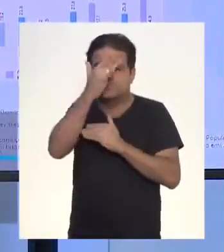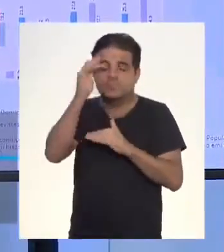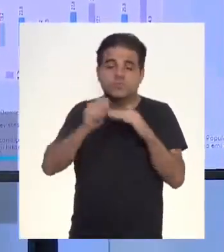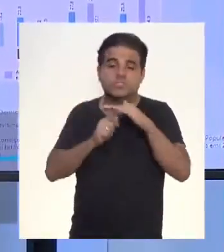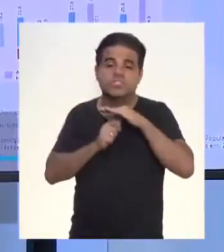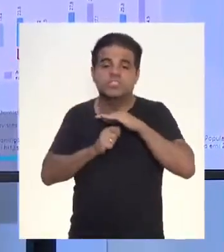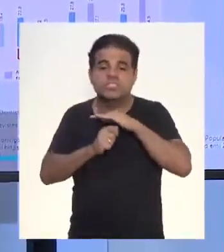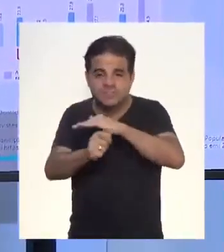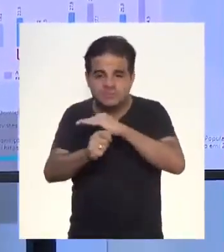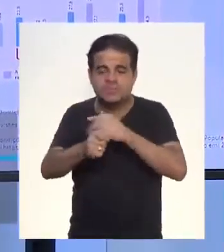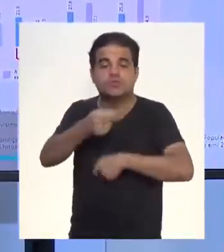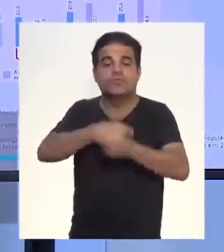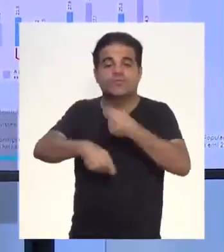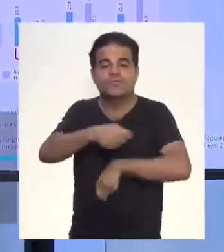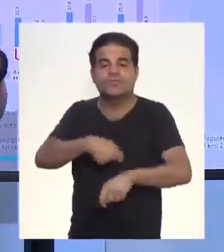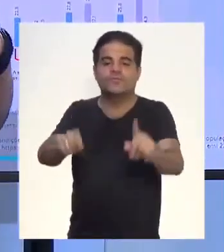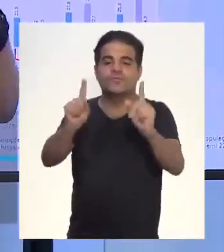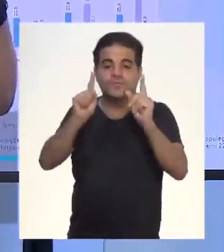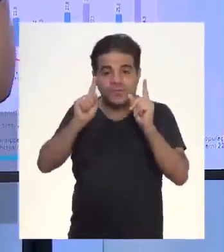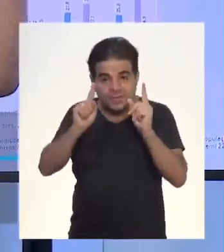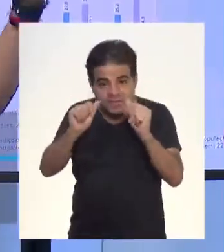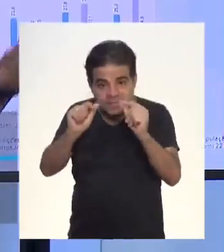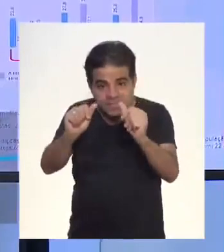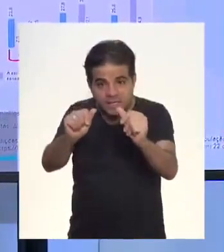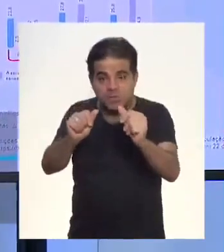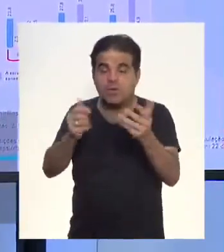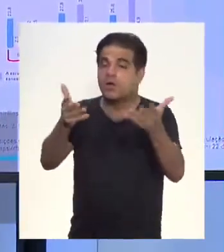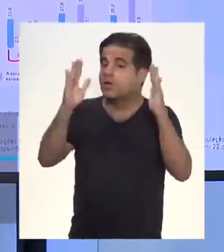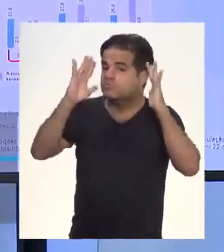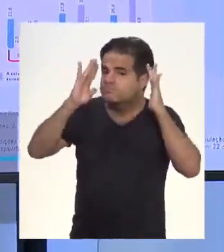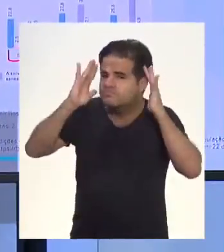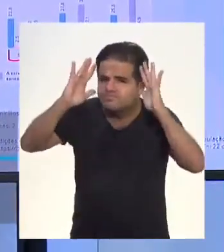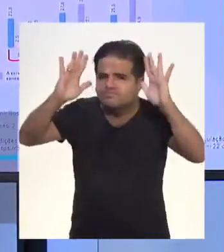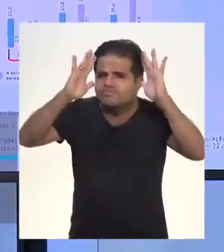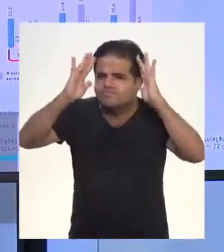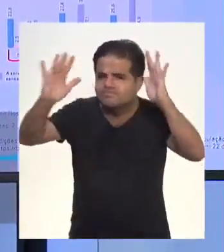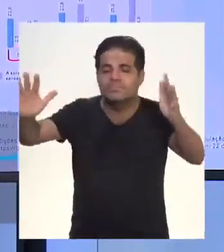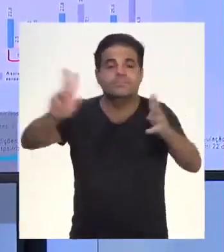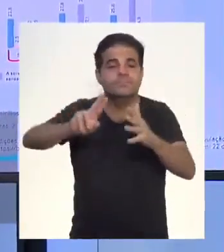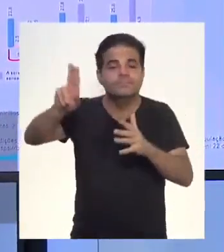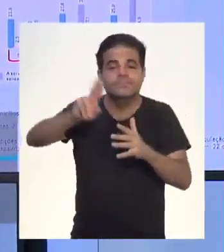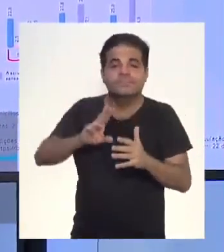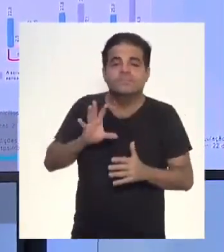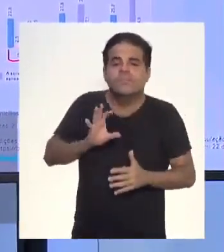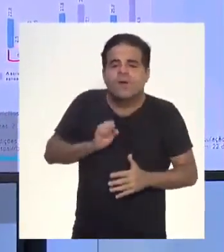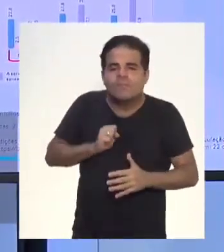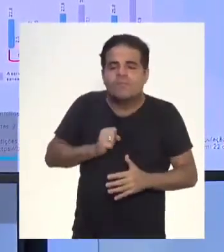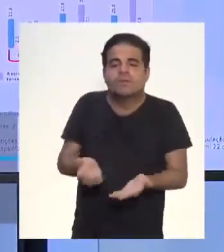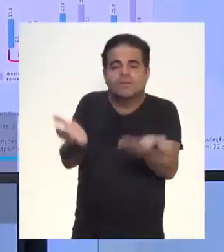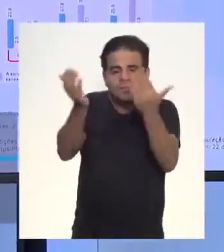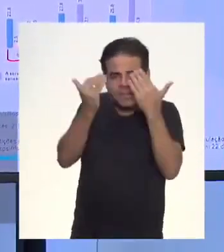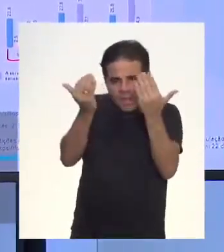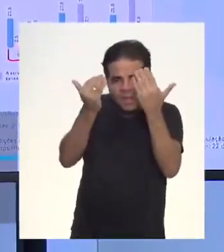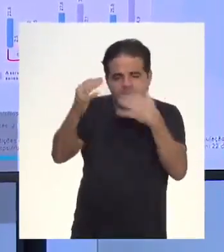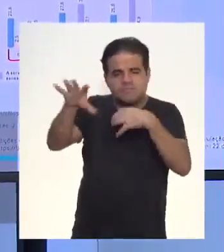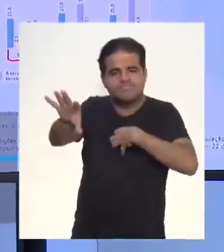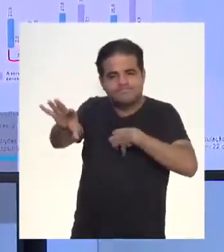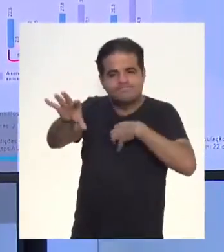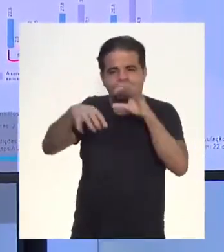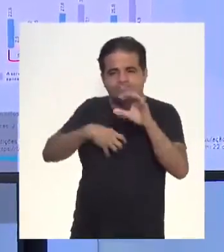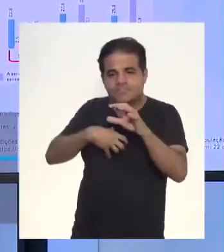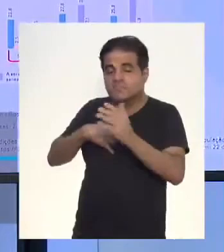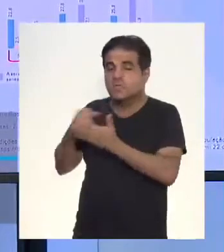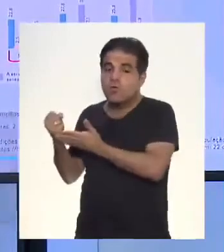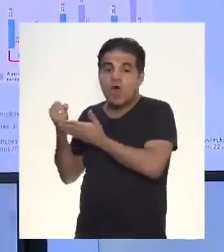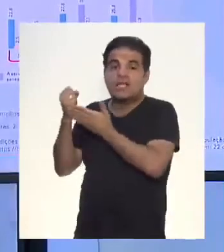né, financeiro. Agora eu quero que vocês usem bastante a imaginação, o amor, a empatia, né, porque eu vou aqui